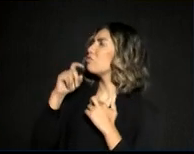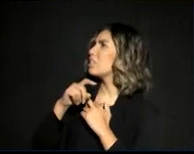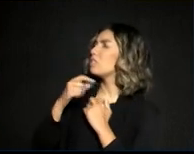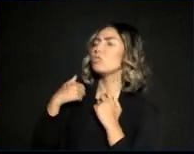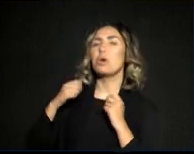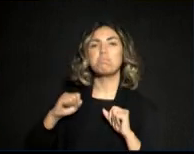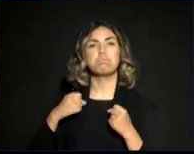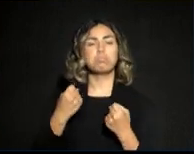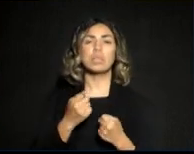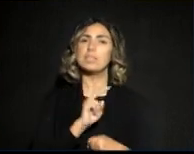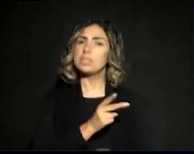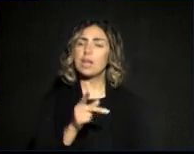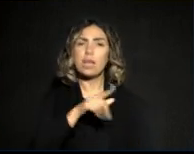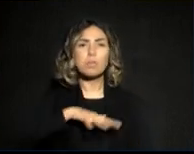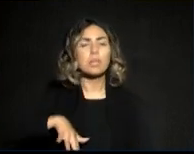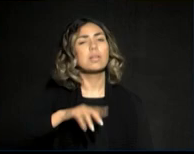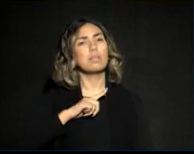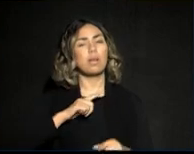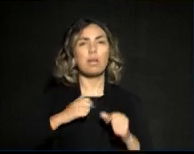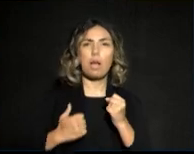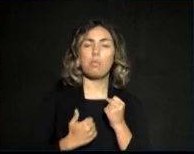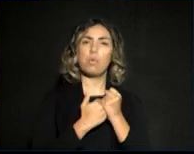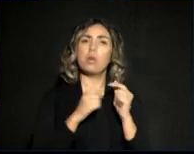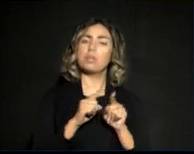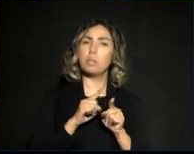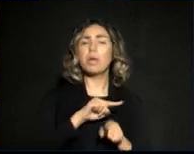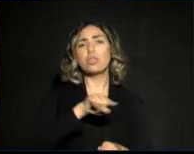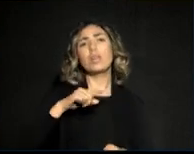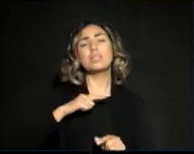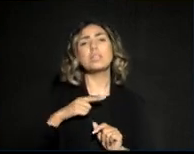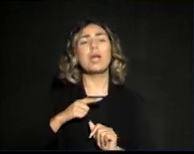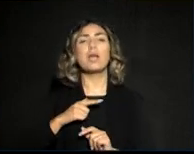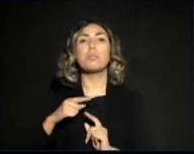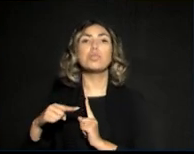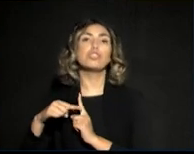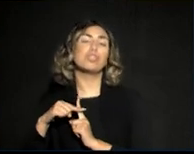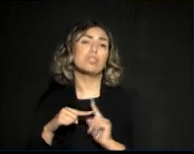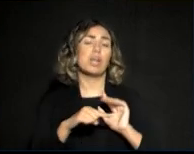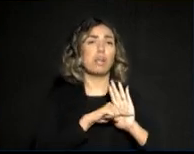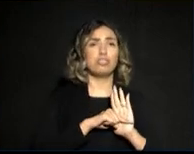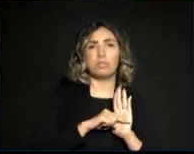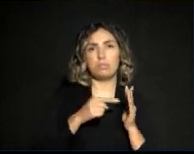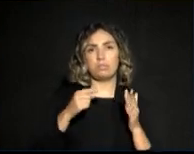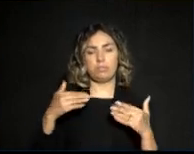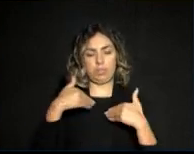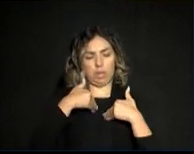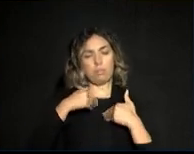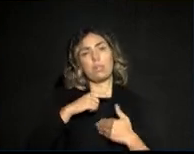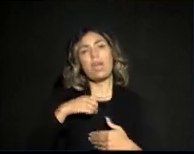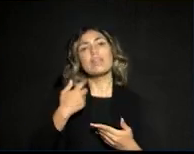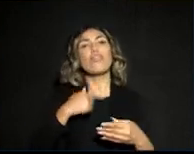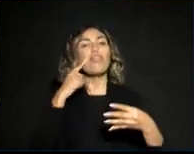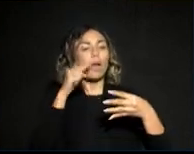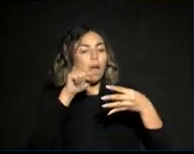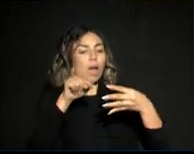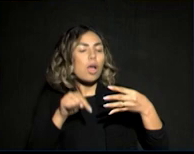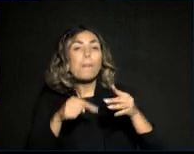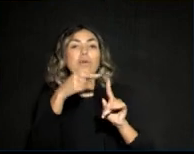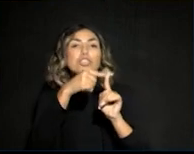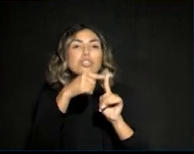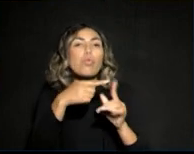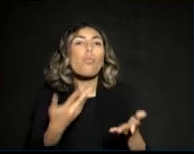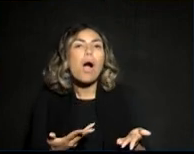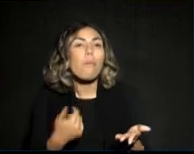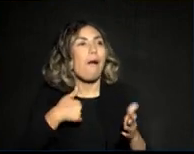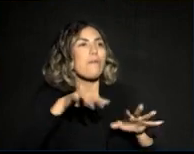todos tem uma contribuição e todos nós temos qualidades e defeitos né Eu sempre procuro pegar as qualidades da o que eu